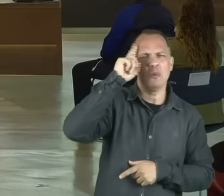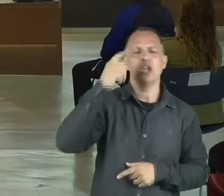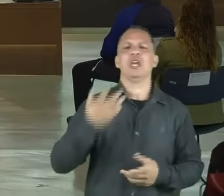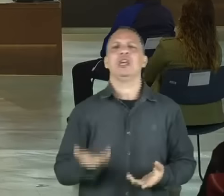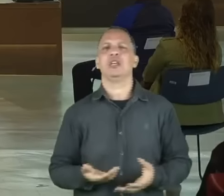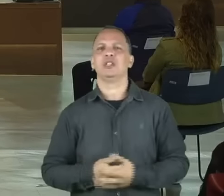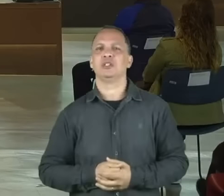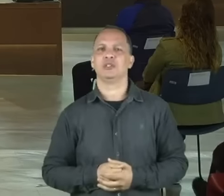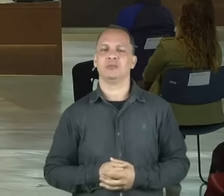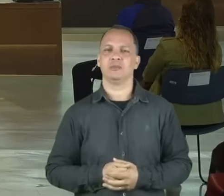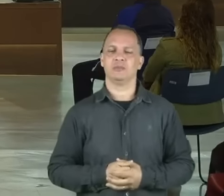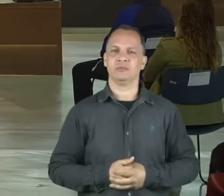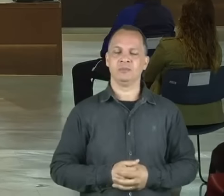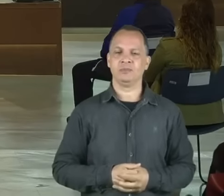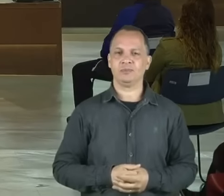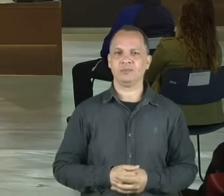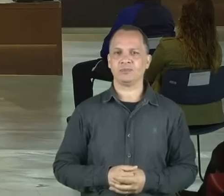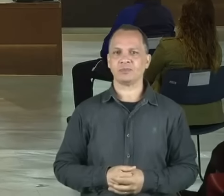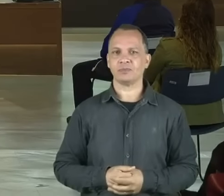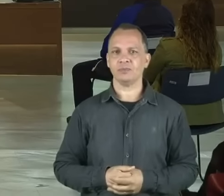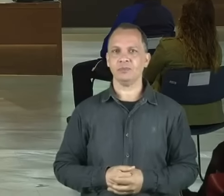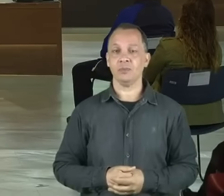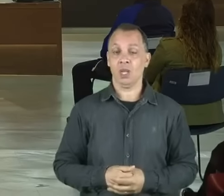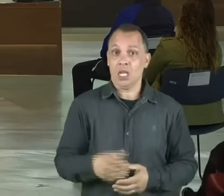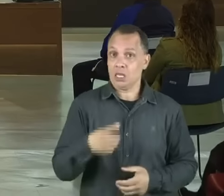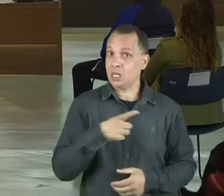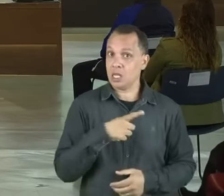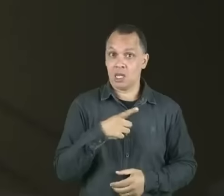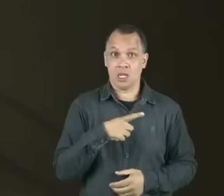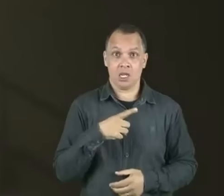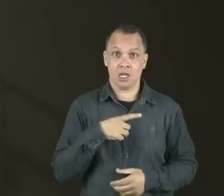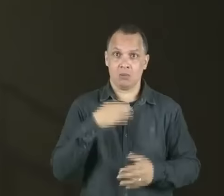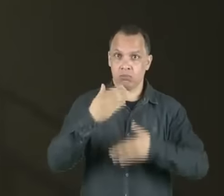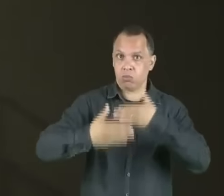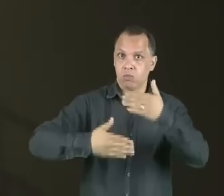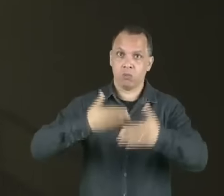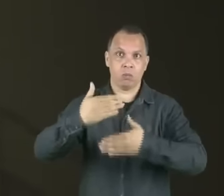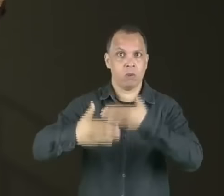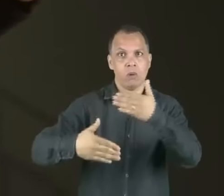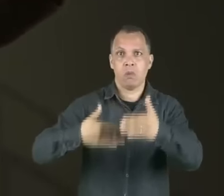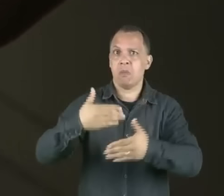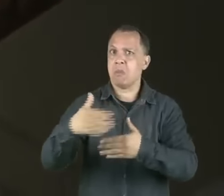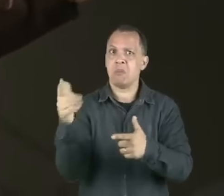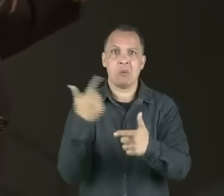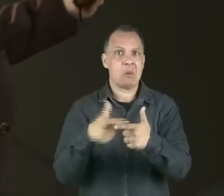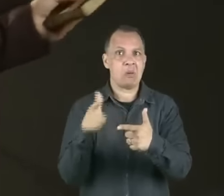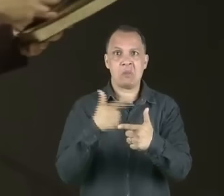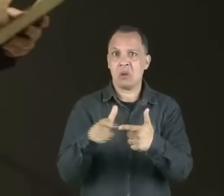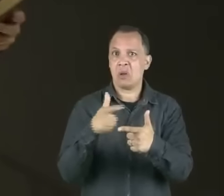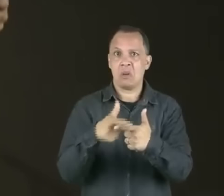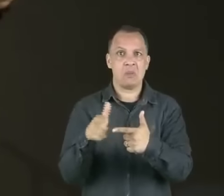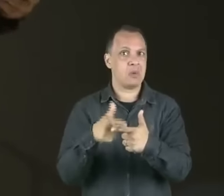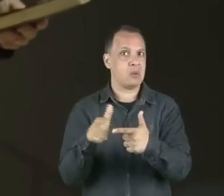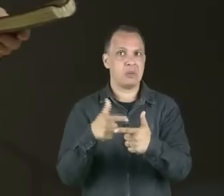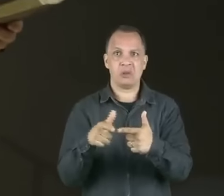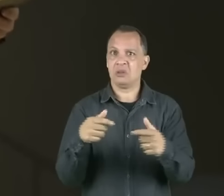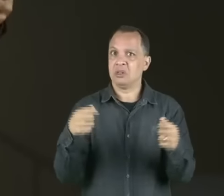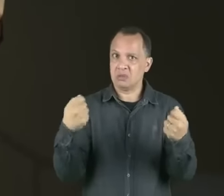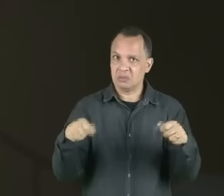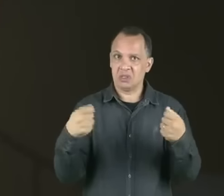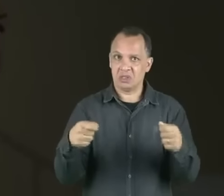enfrentar os as utilidades diárias nós temos vários problemas a resolver porque